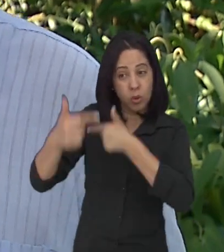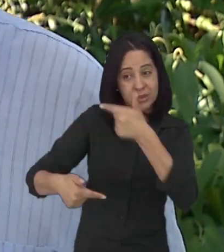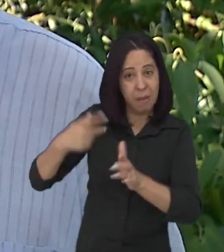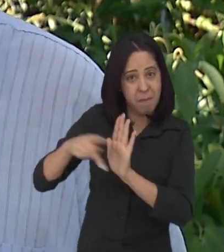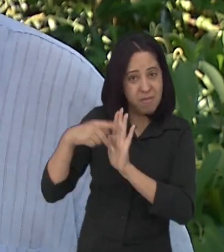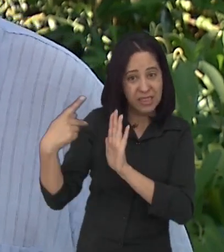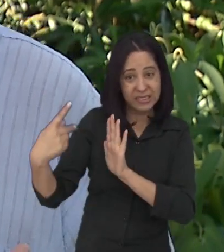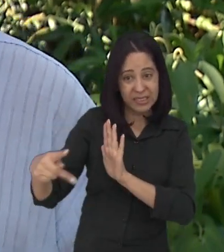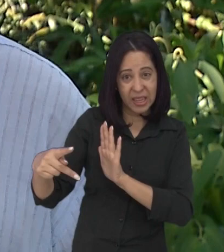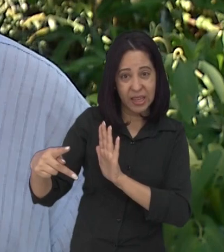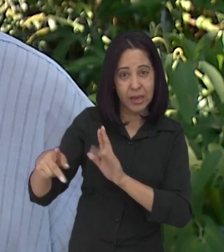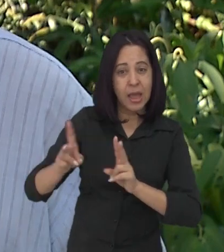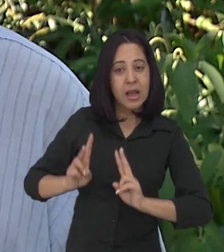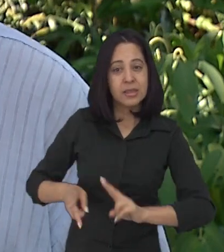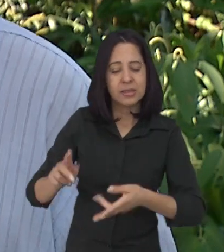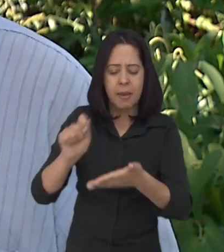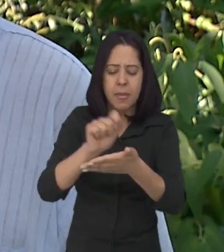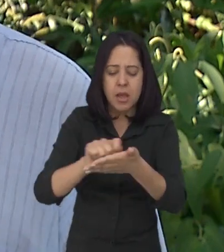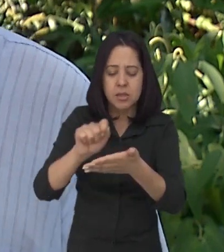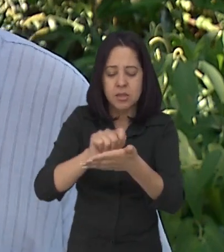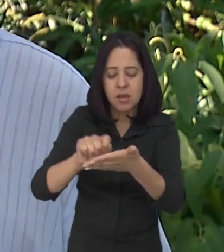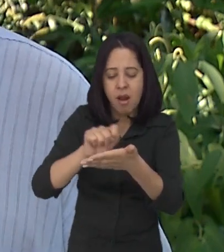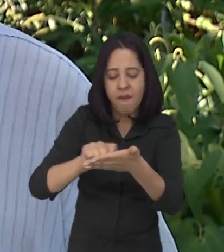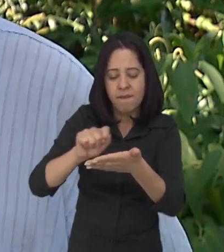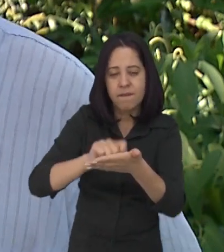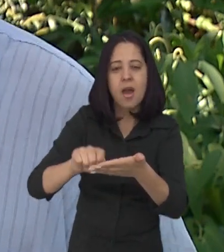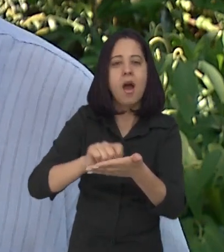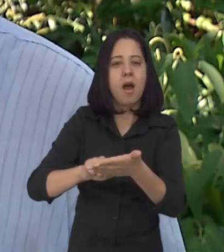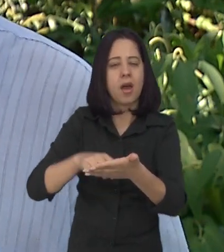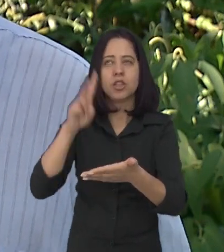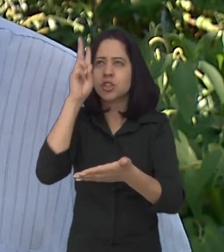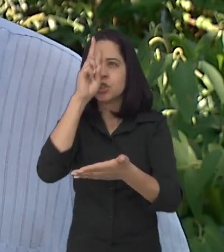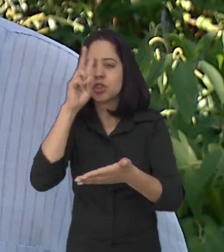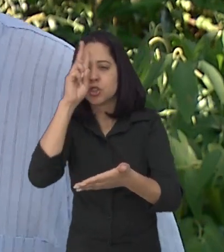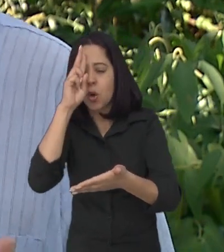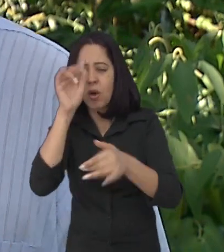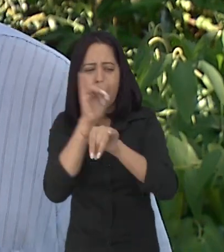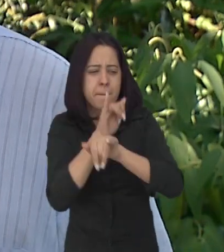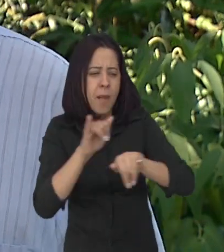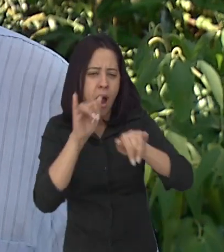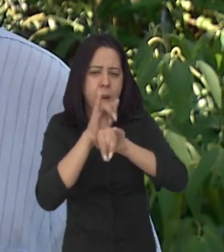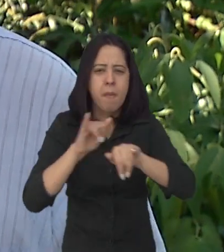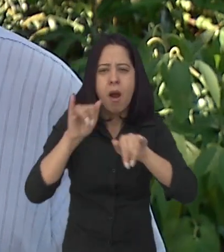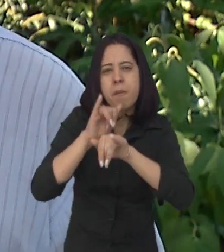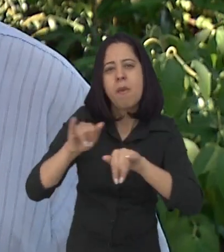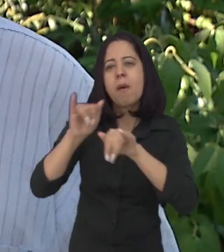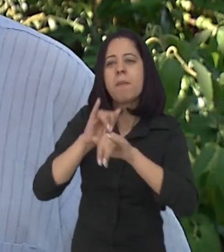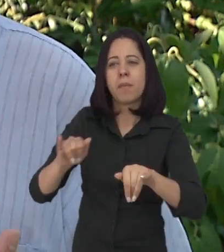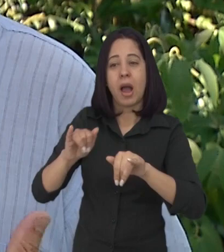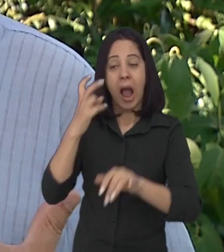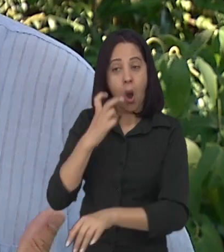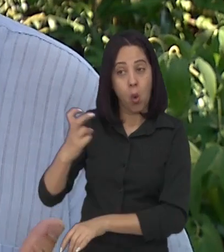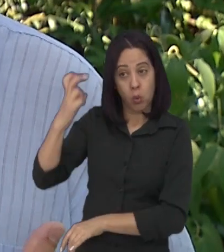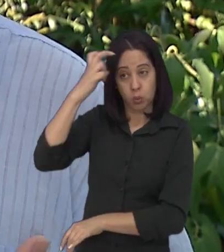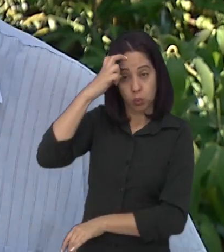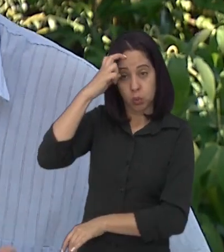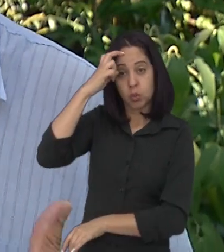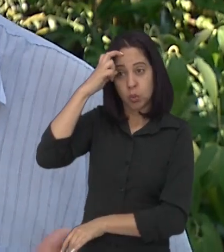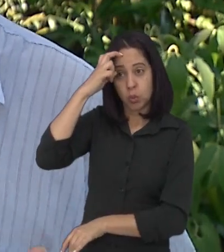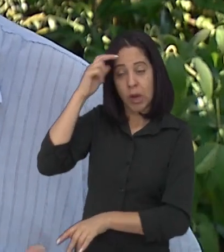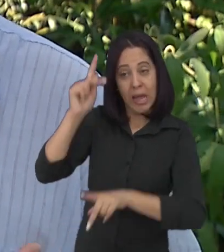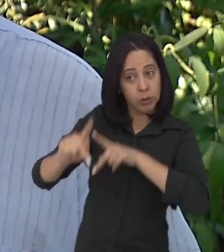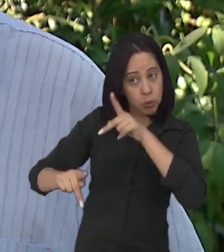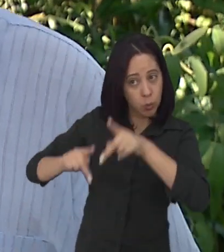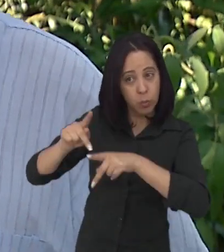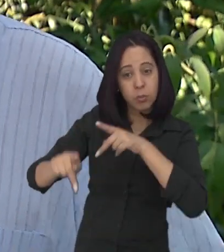Chico Triste, publicando sobre, sensibilizando e divulgando, difundindo a nossa cultura popular, o